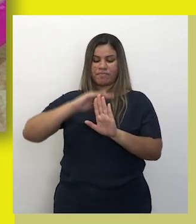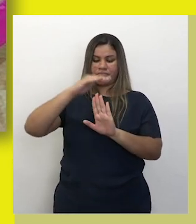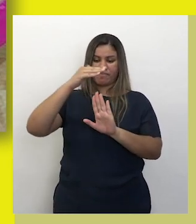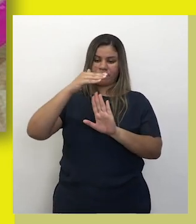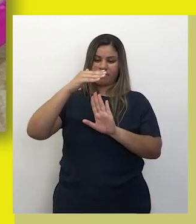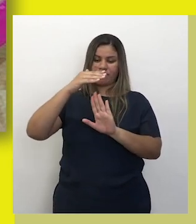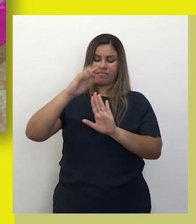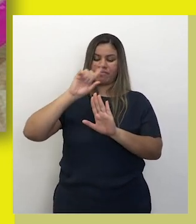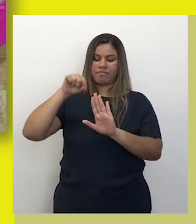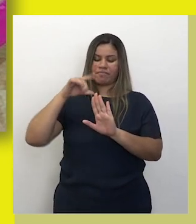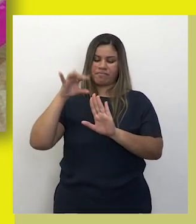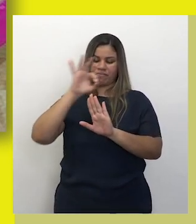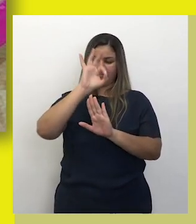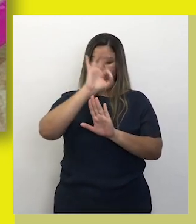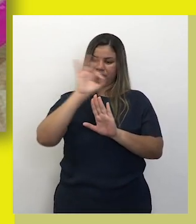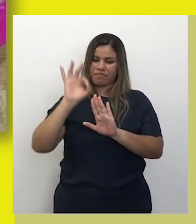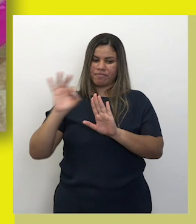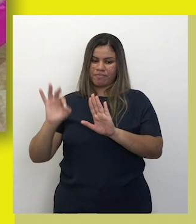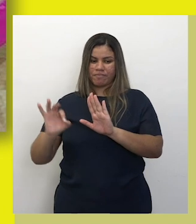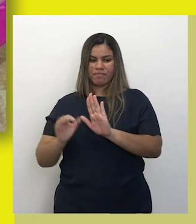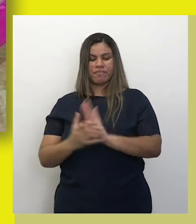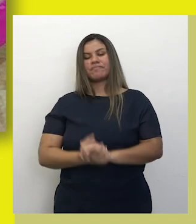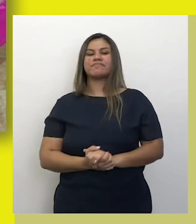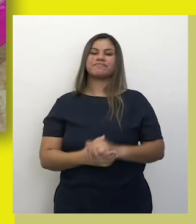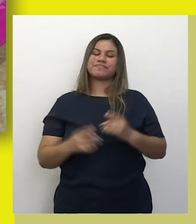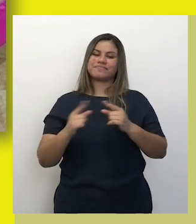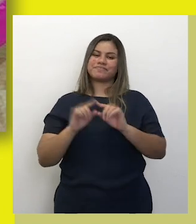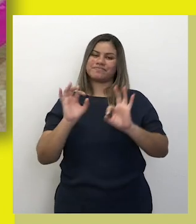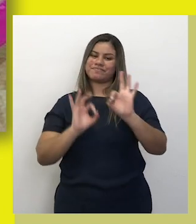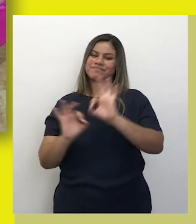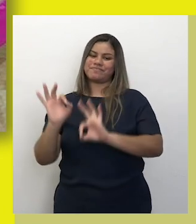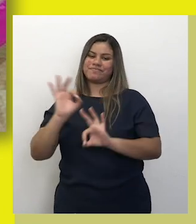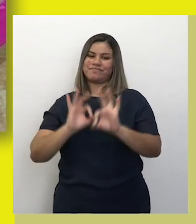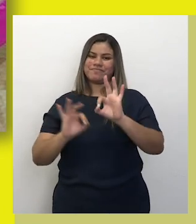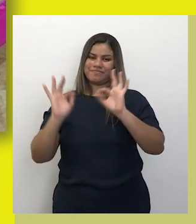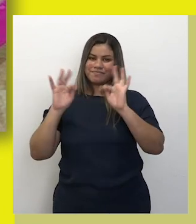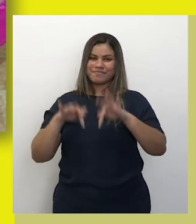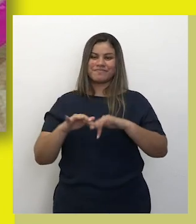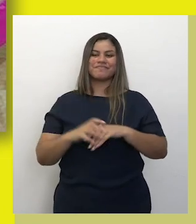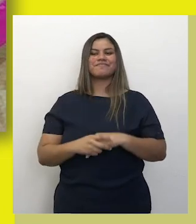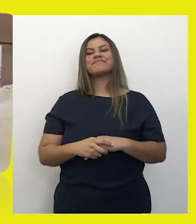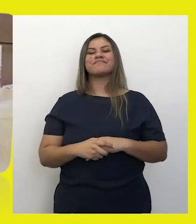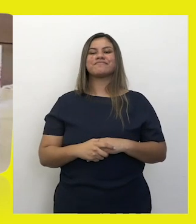depois fazer o acabamento. Aí já começou a parte aí da decoração da caixinha.